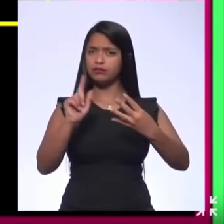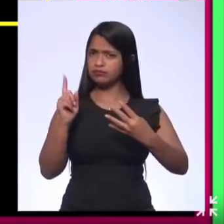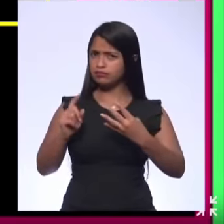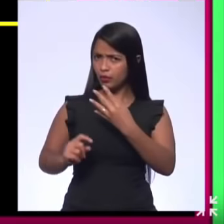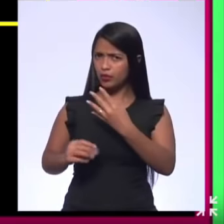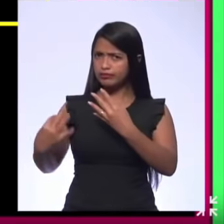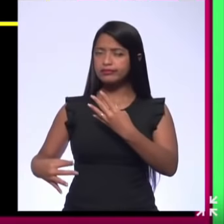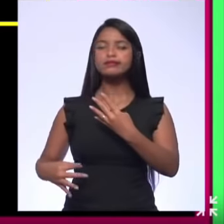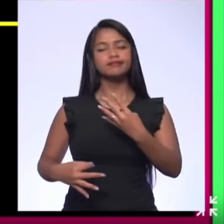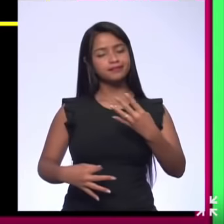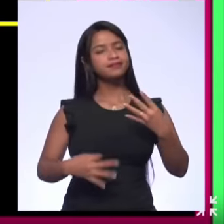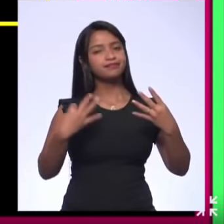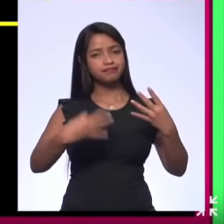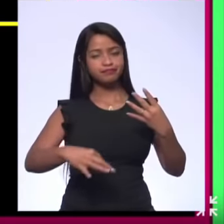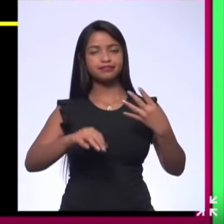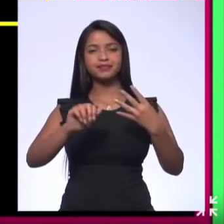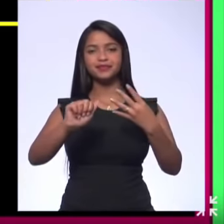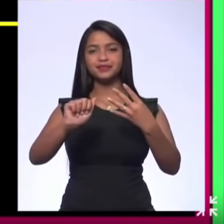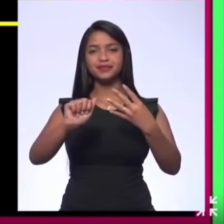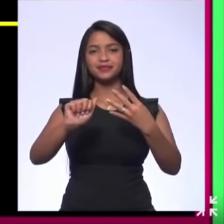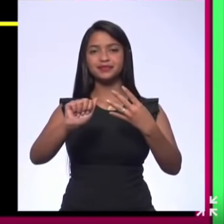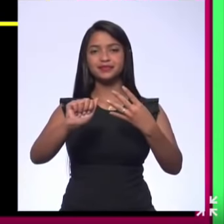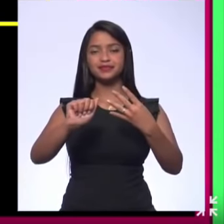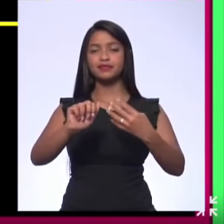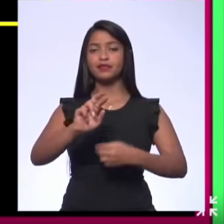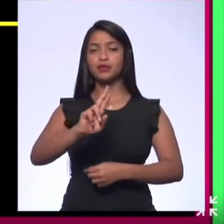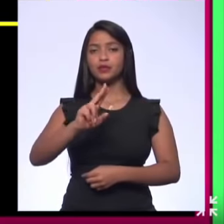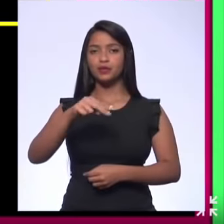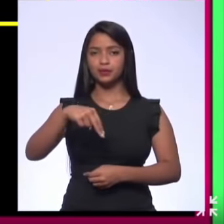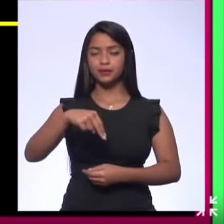a 4. Tá, 4A. Run.